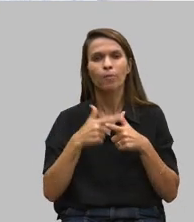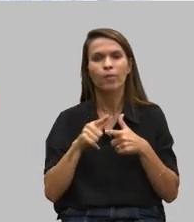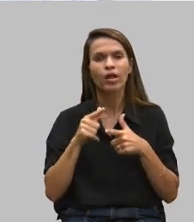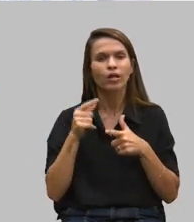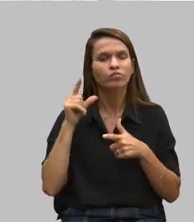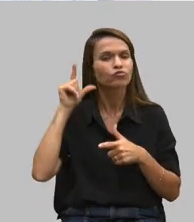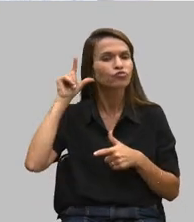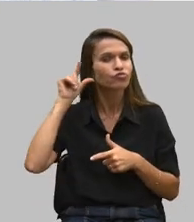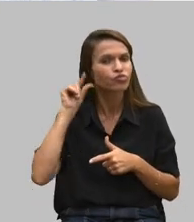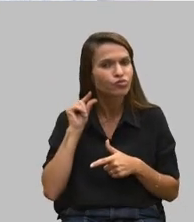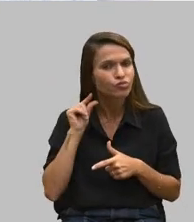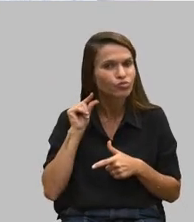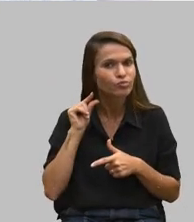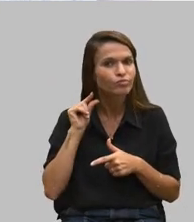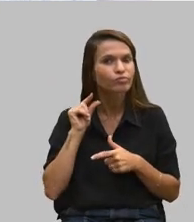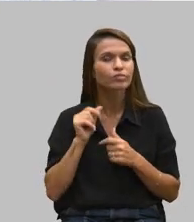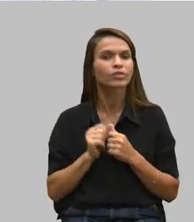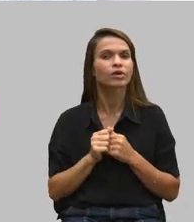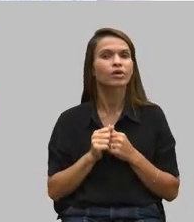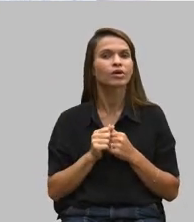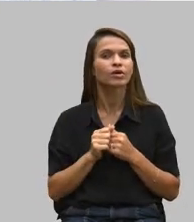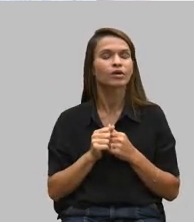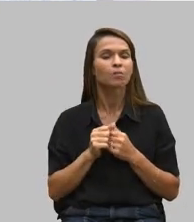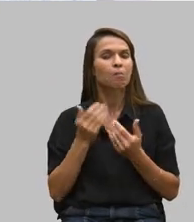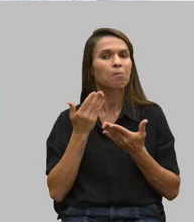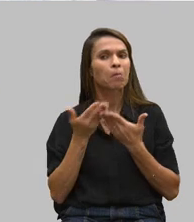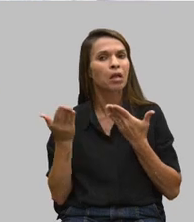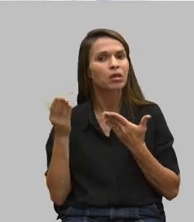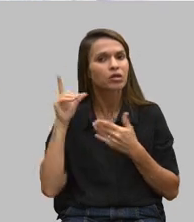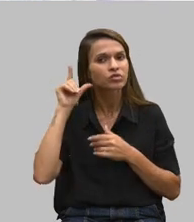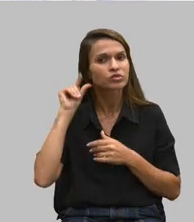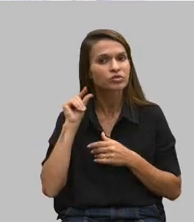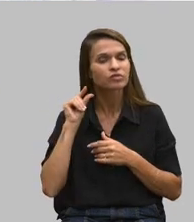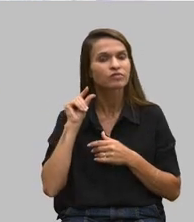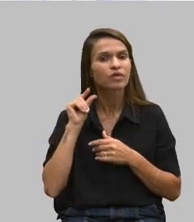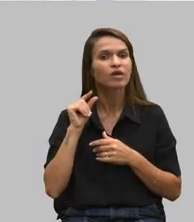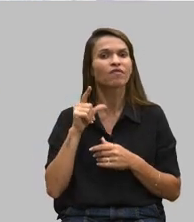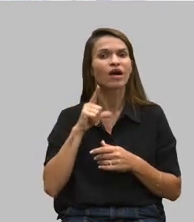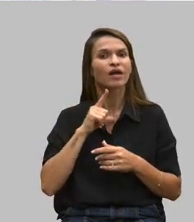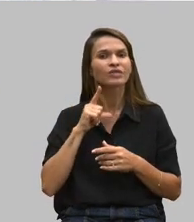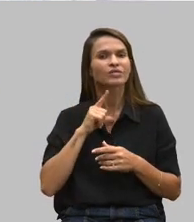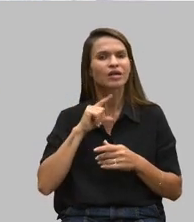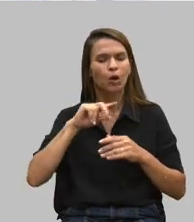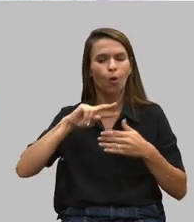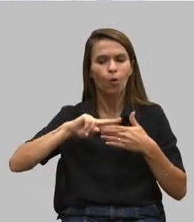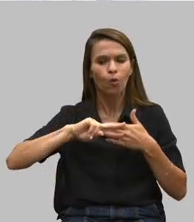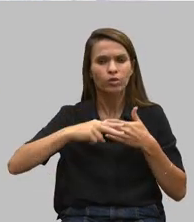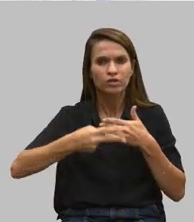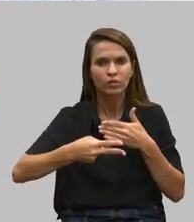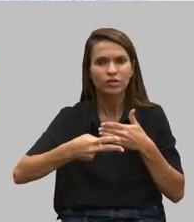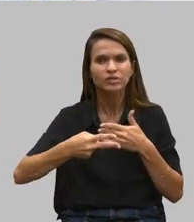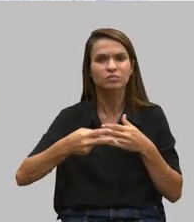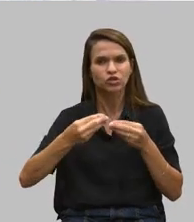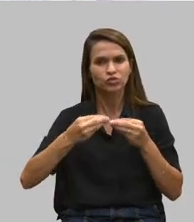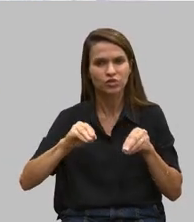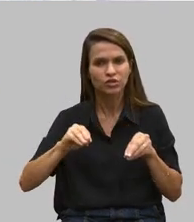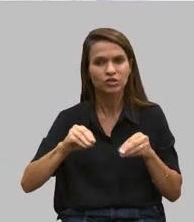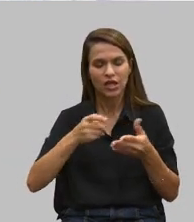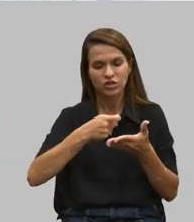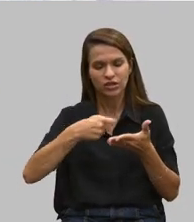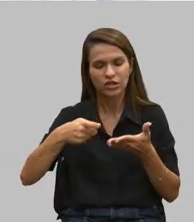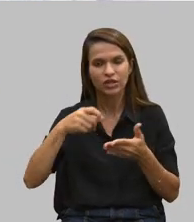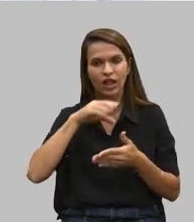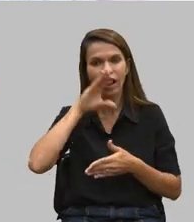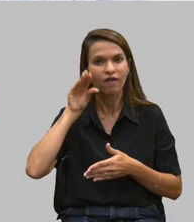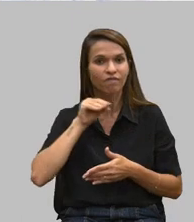perda auditiva que isso vai gerar consequências na escrita na fala